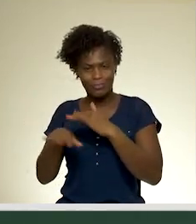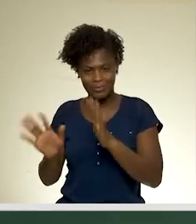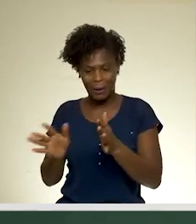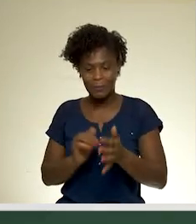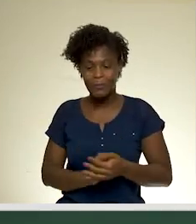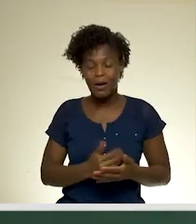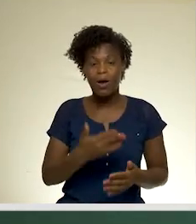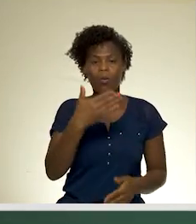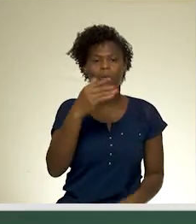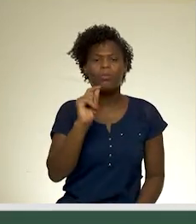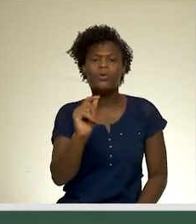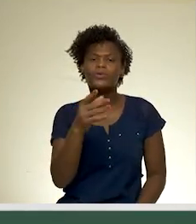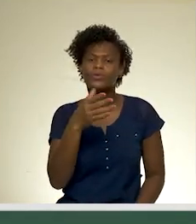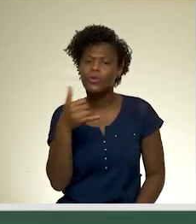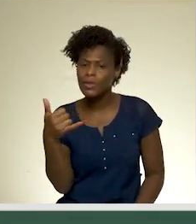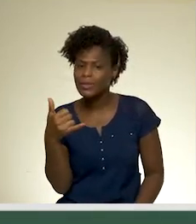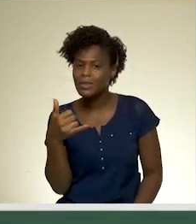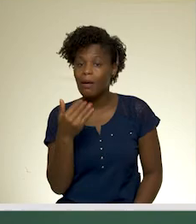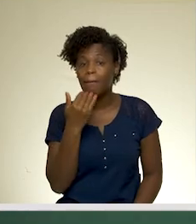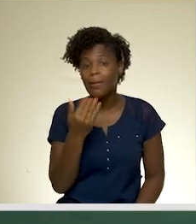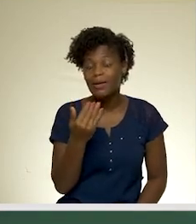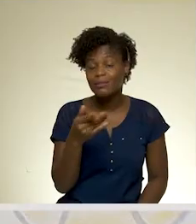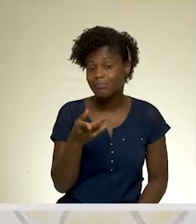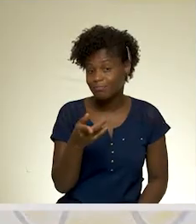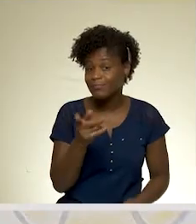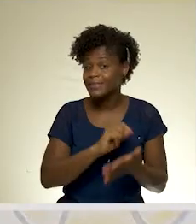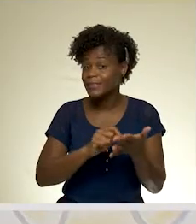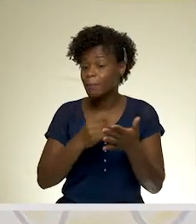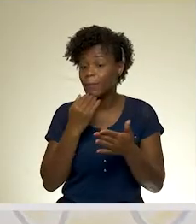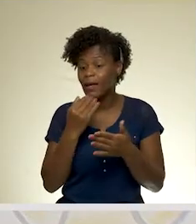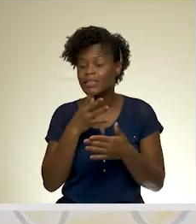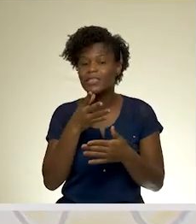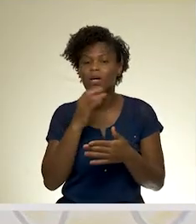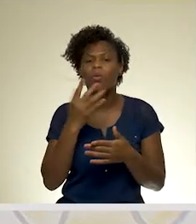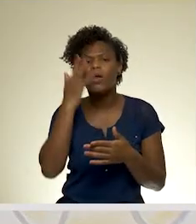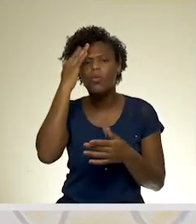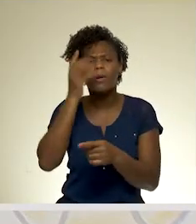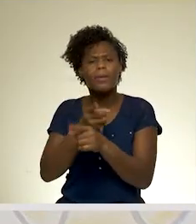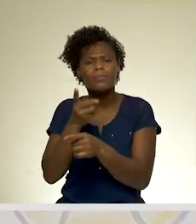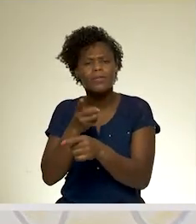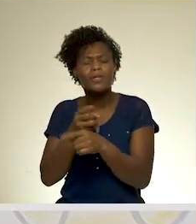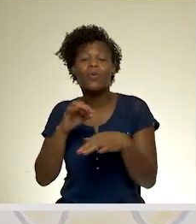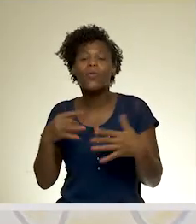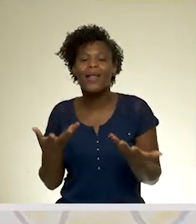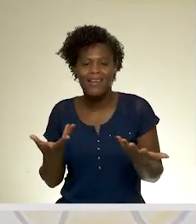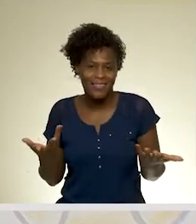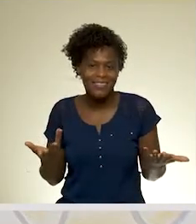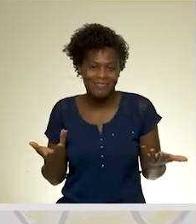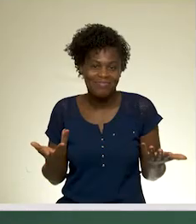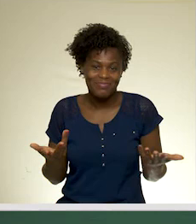Na linha 1.2, pede-se para indicar constante da